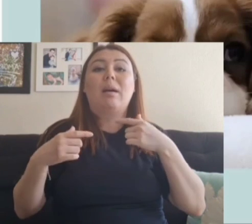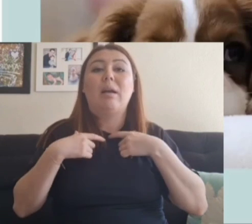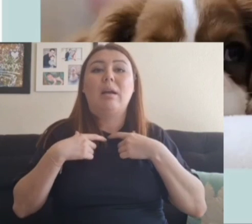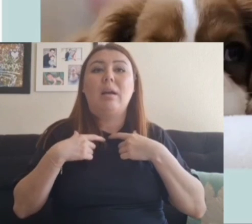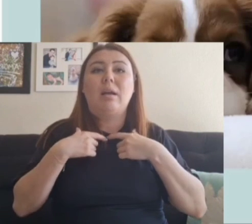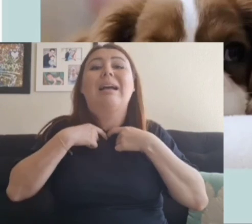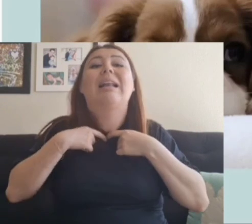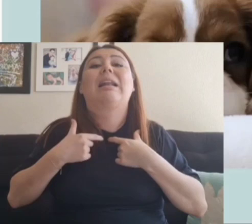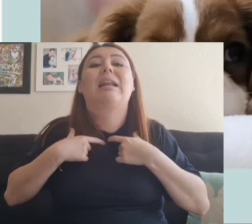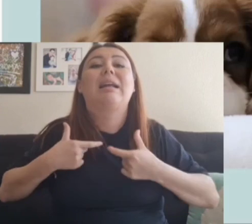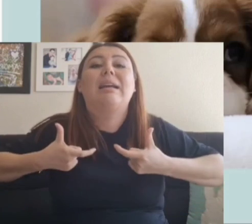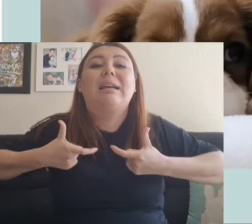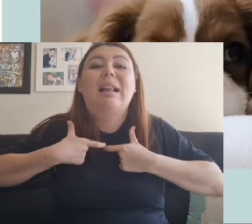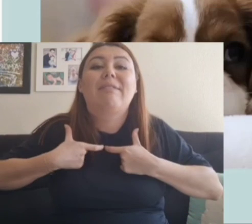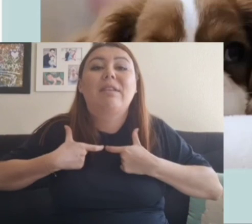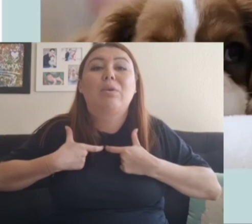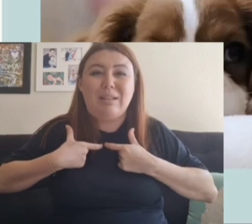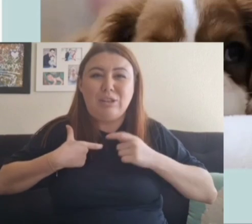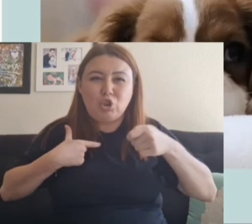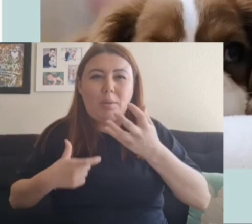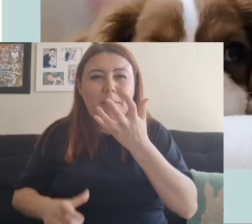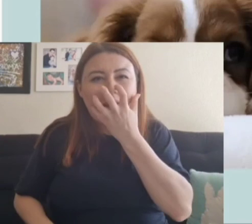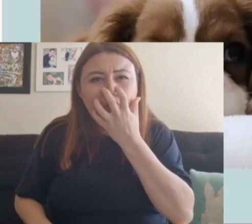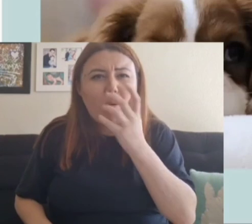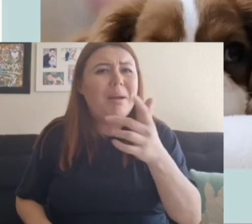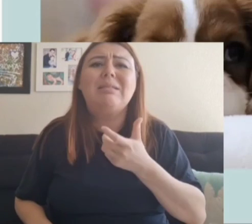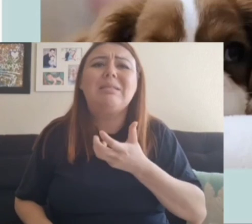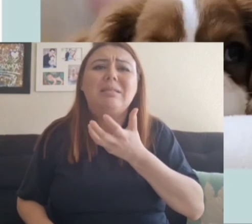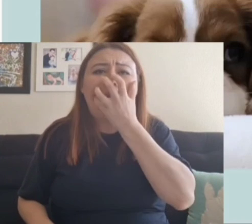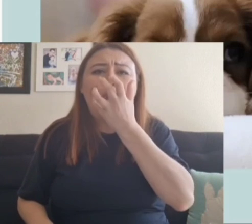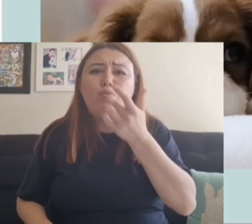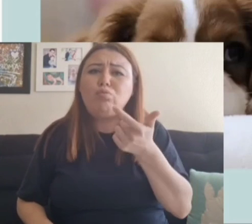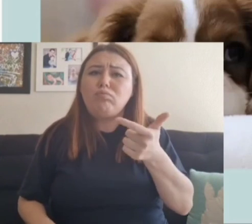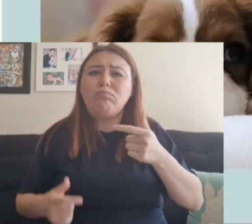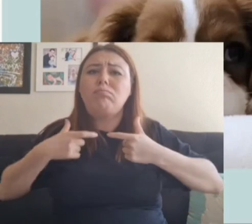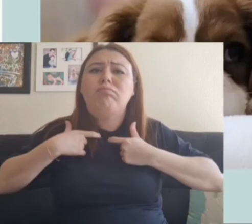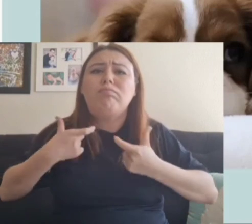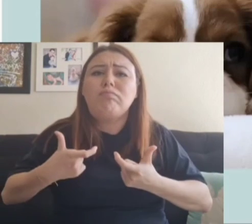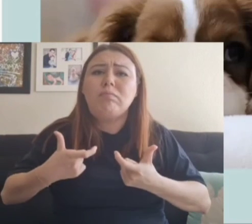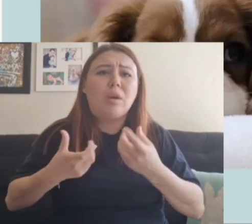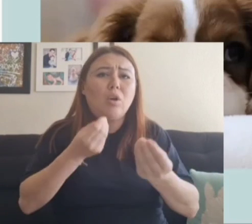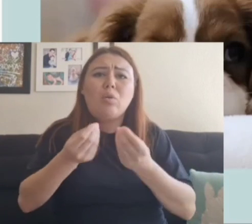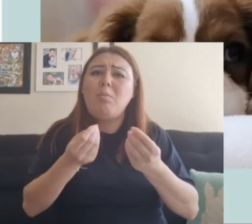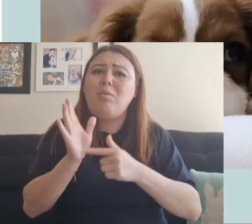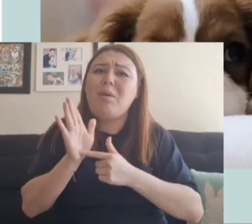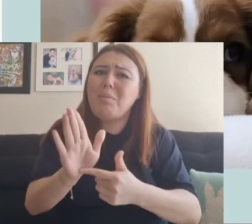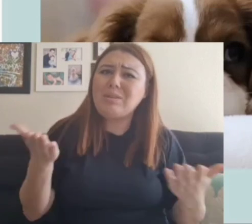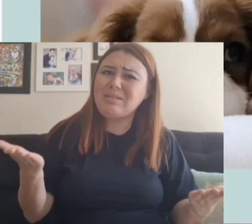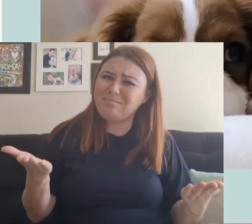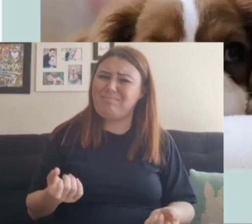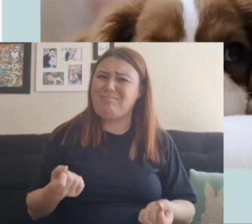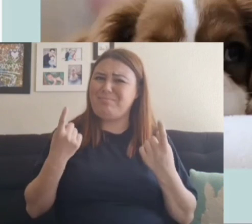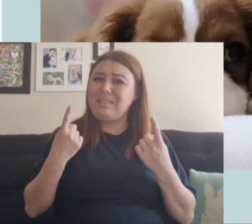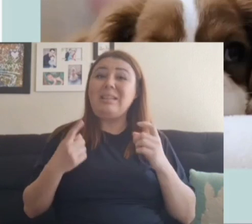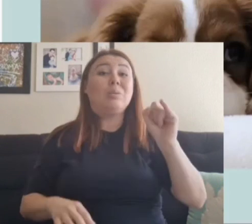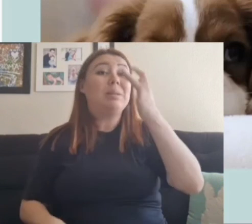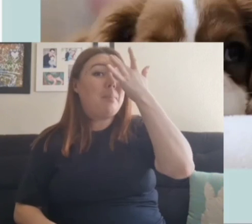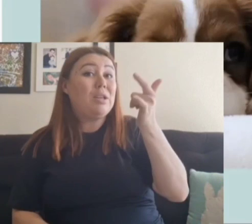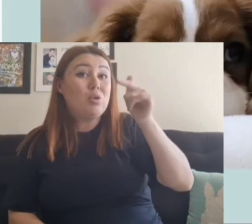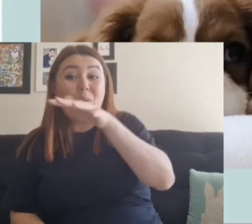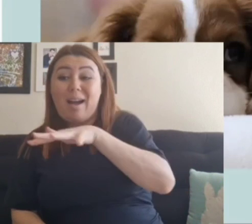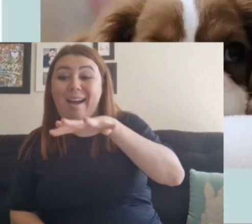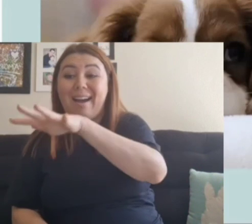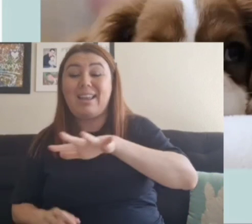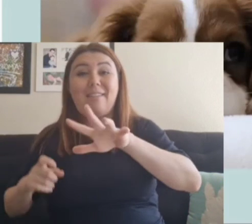ortopedista, enfim, ele não teria uma certa dificuldade para identificar esse centro de ossificação. E o foco do artigo foi apenas no centro de